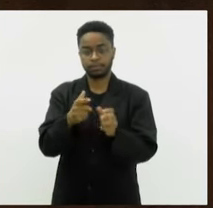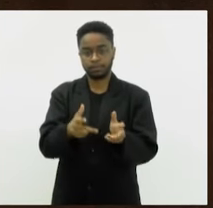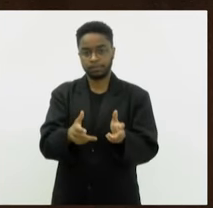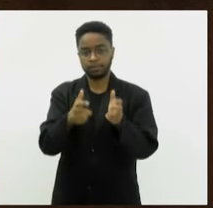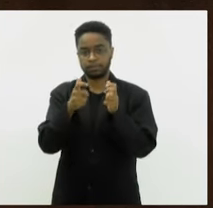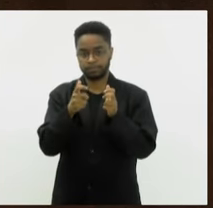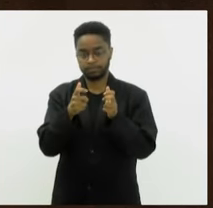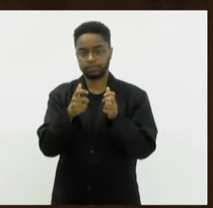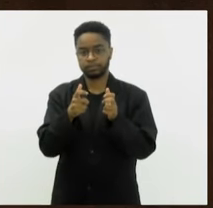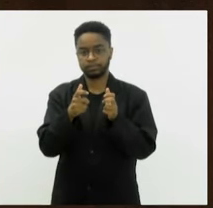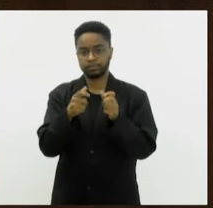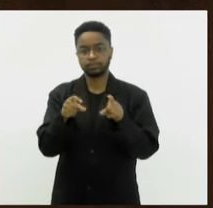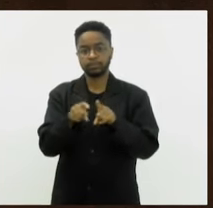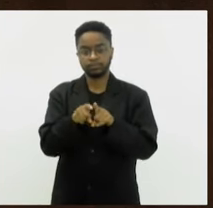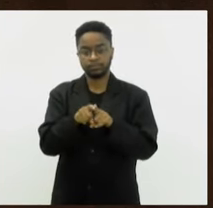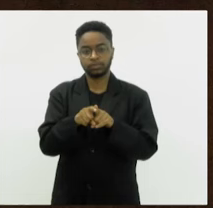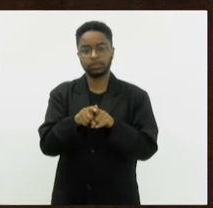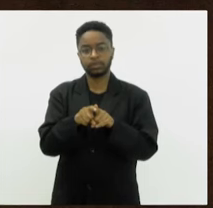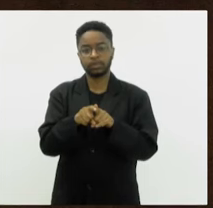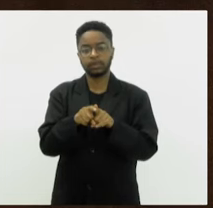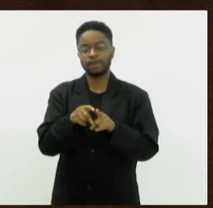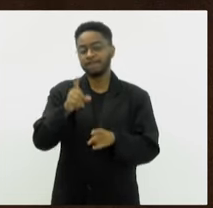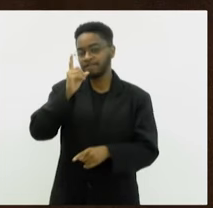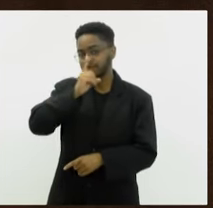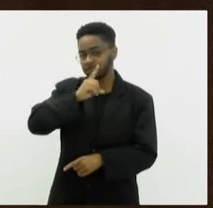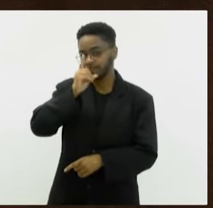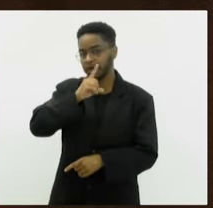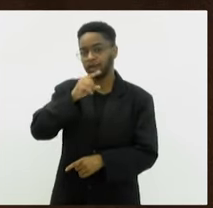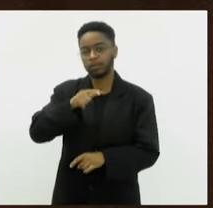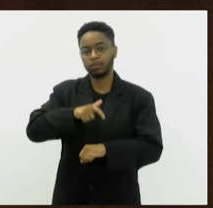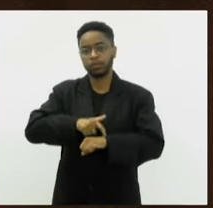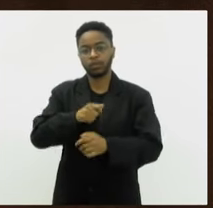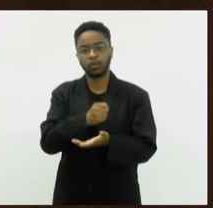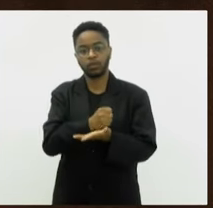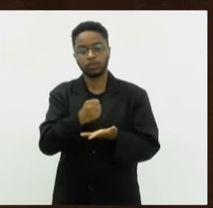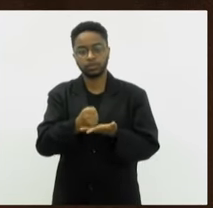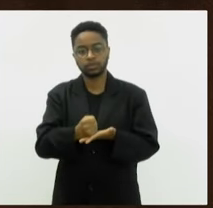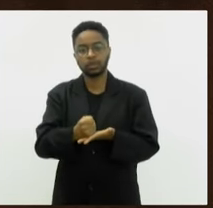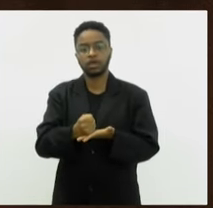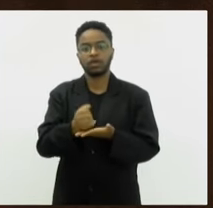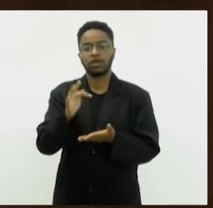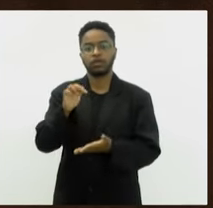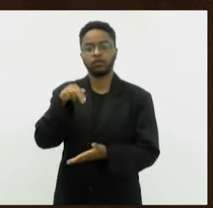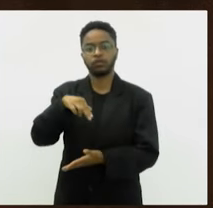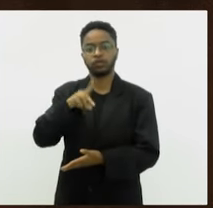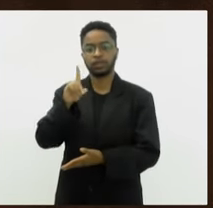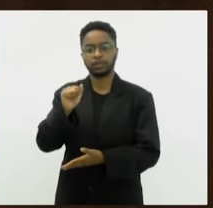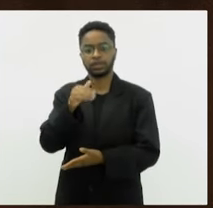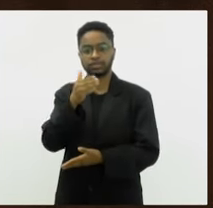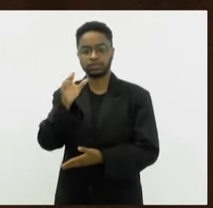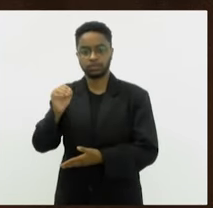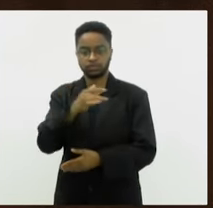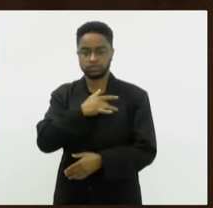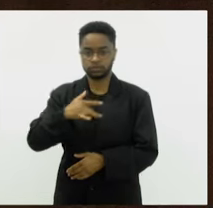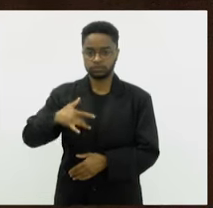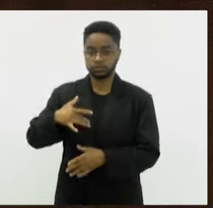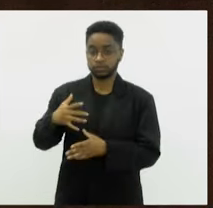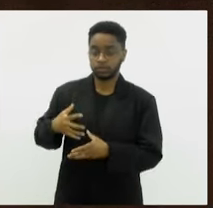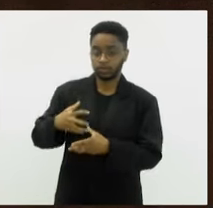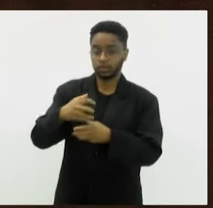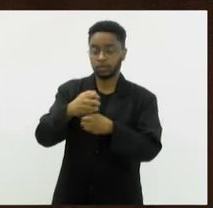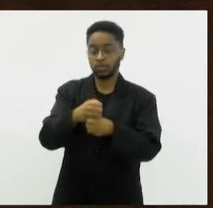identifica irregularidades em contratações da Fundação Saúde que somam